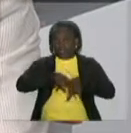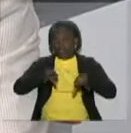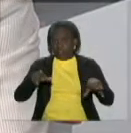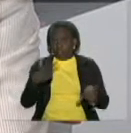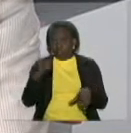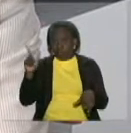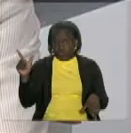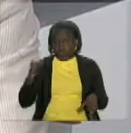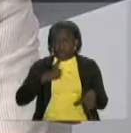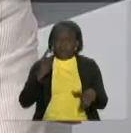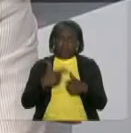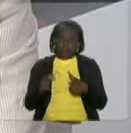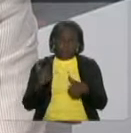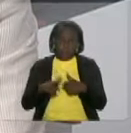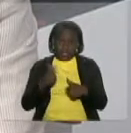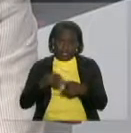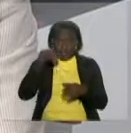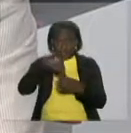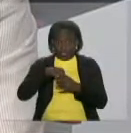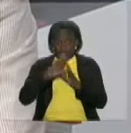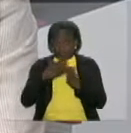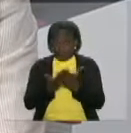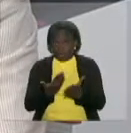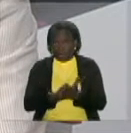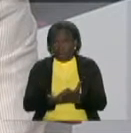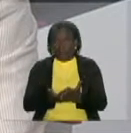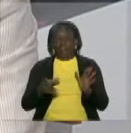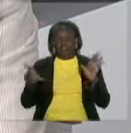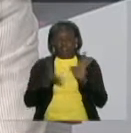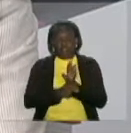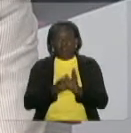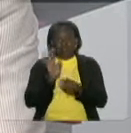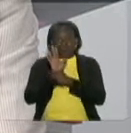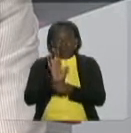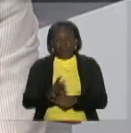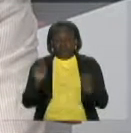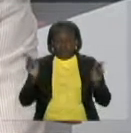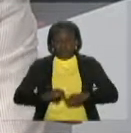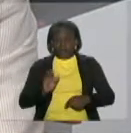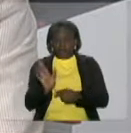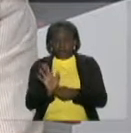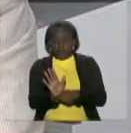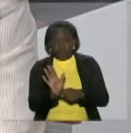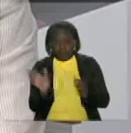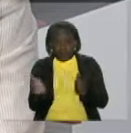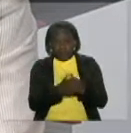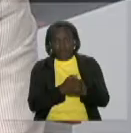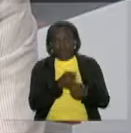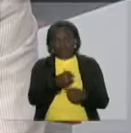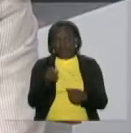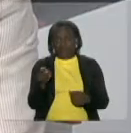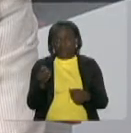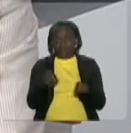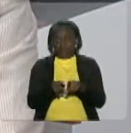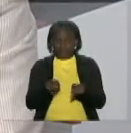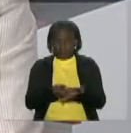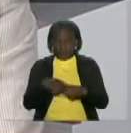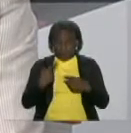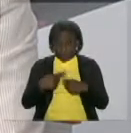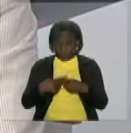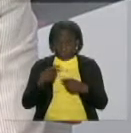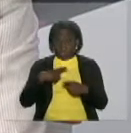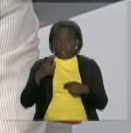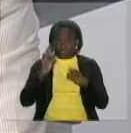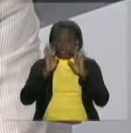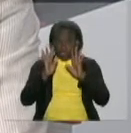gênero, e outras situações que geram problemas no ambiente educacional, a lei ela tem a possibilidade de resguardar a garantia deles também, porque se